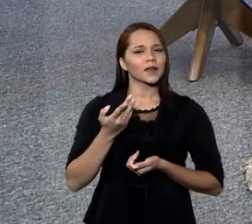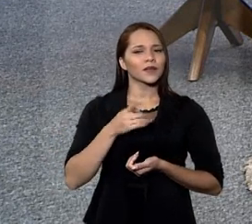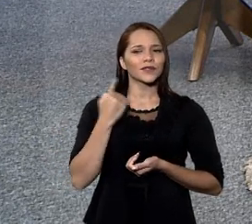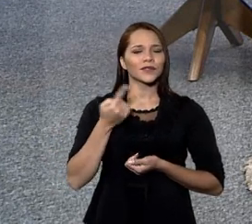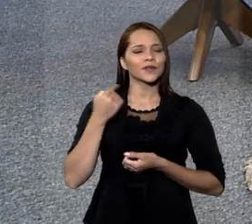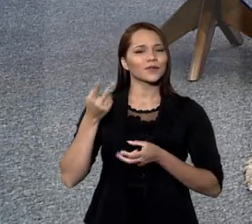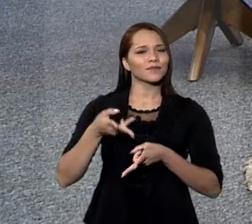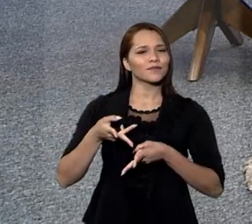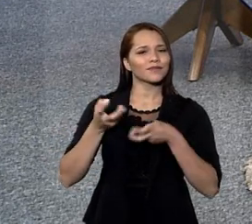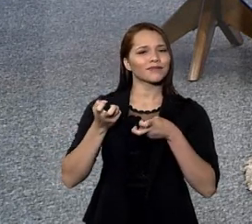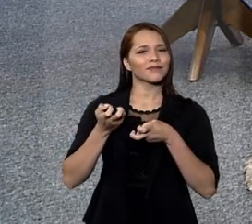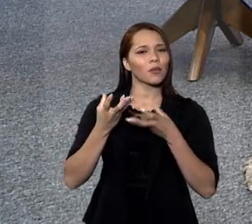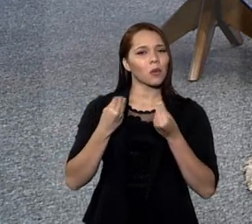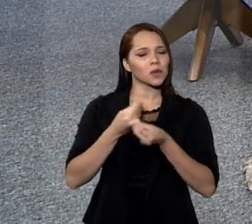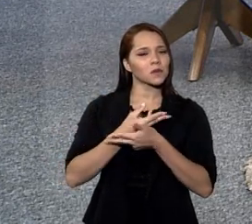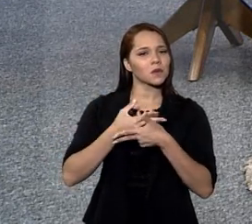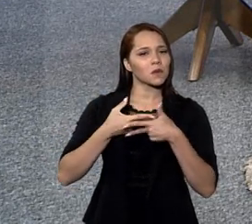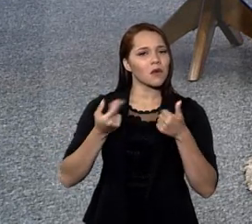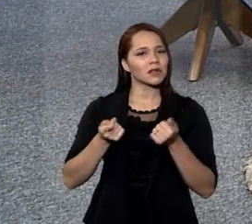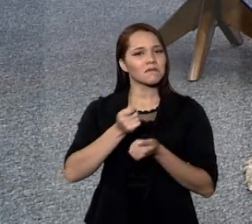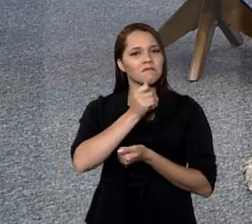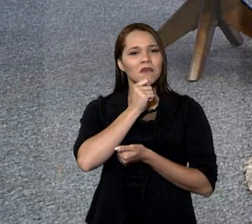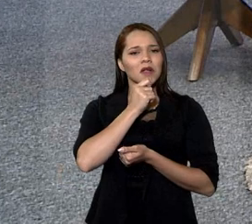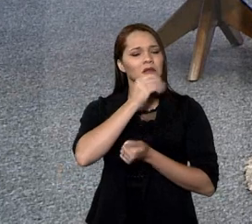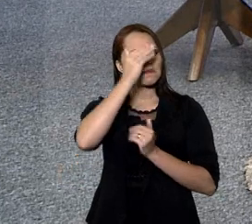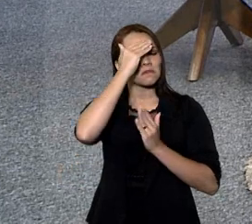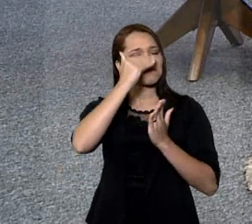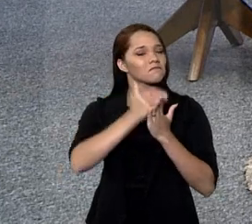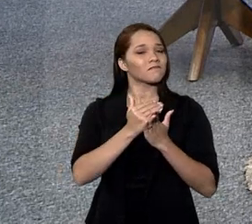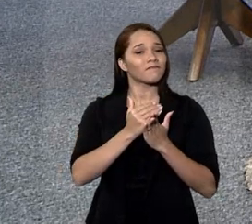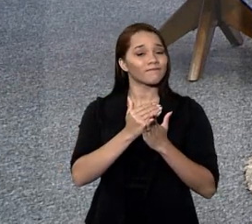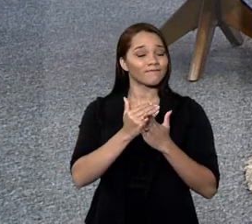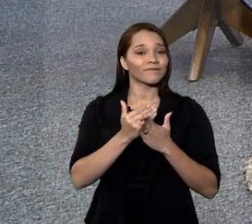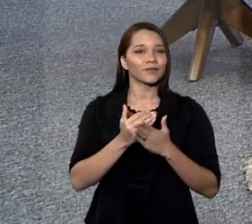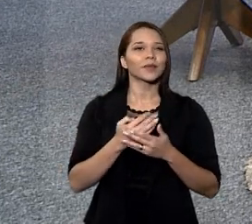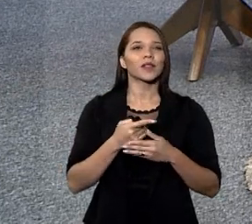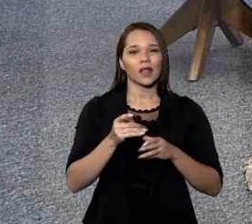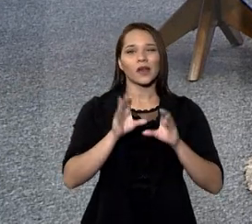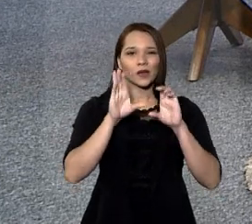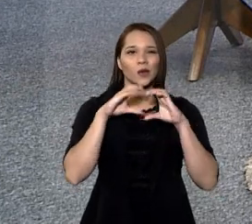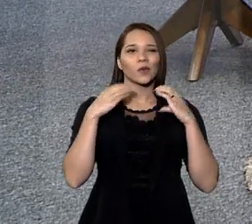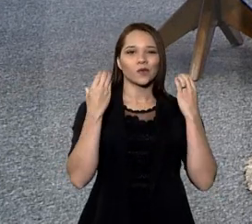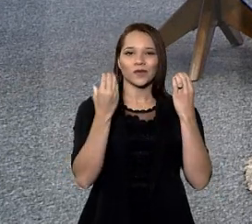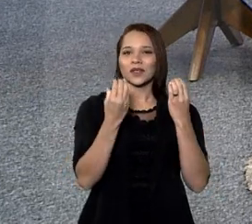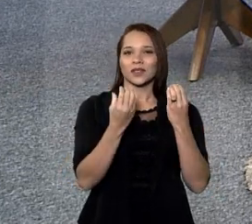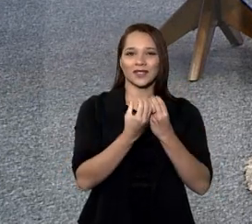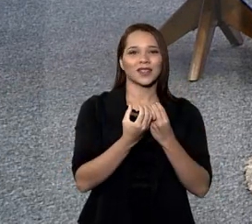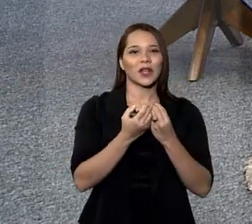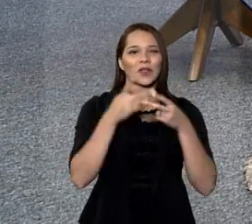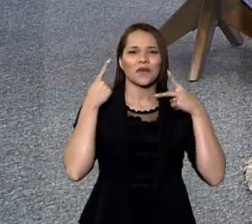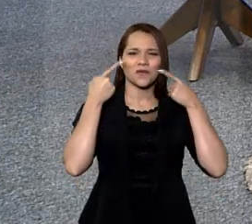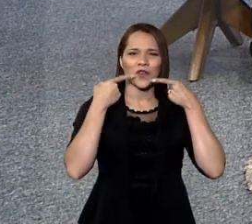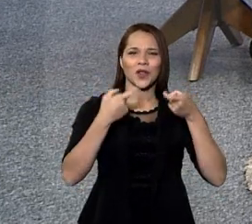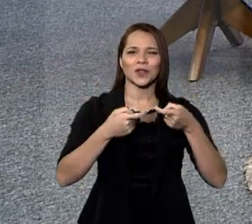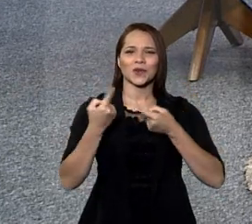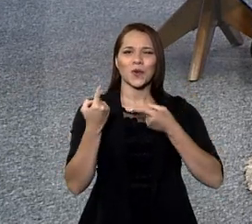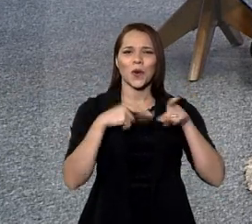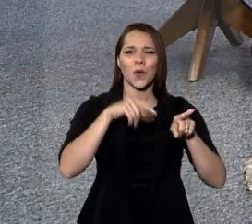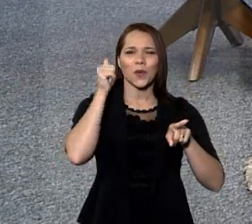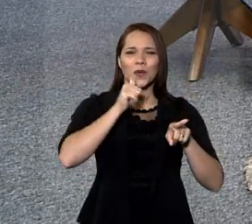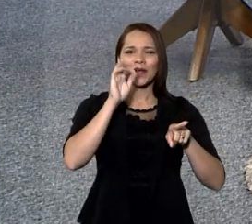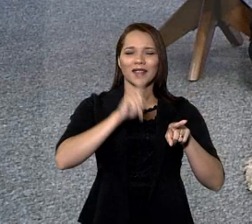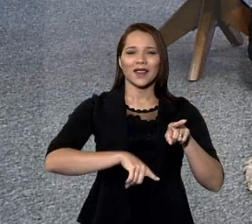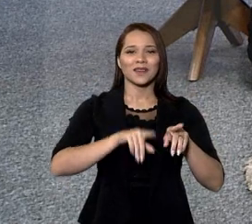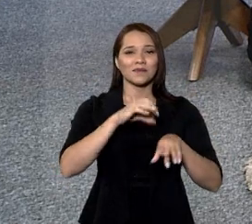a gente observa que muita coisa ainda não foi cumprida né convenção de eliminação dos da